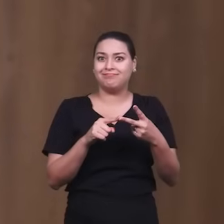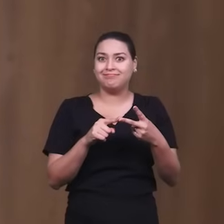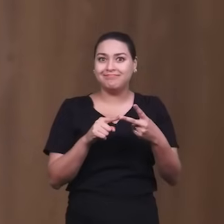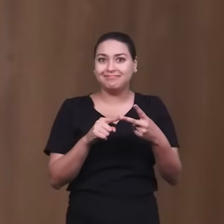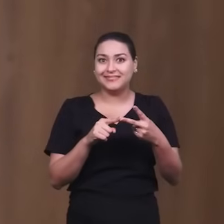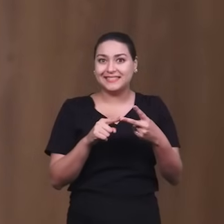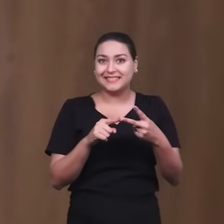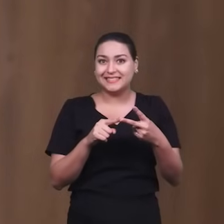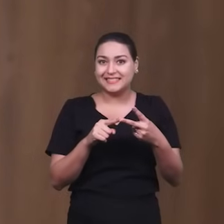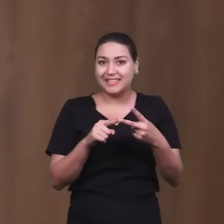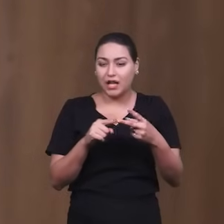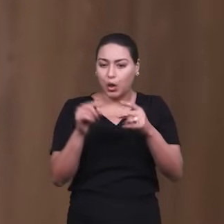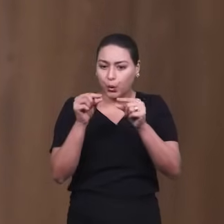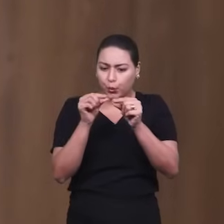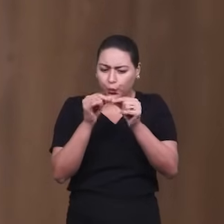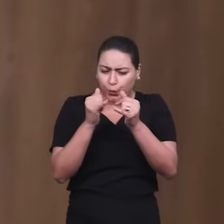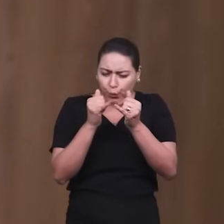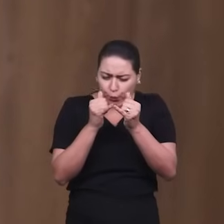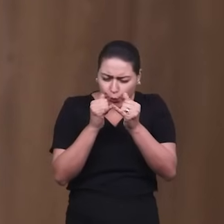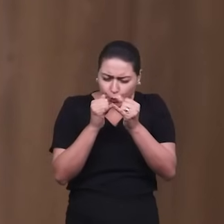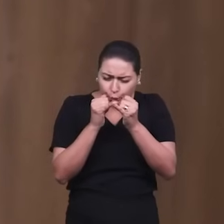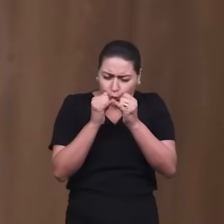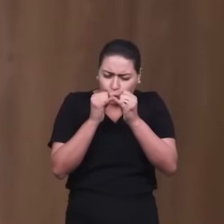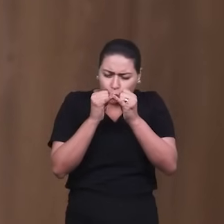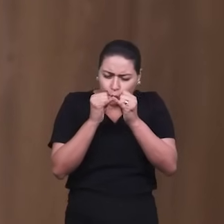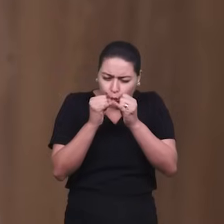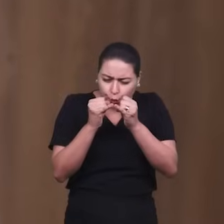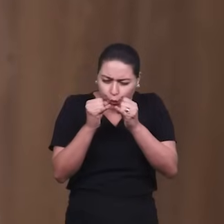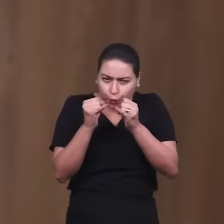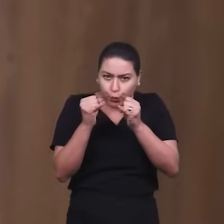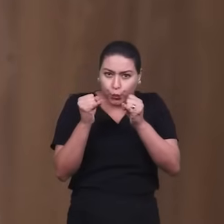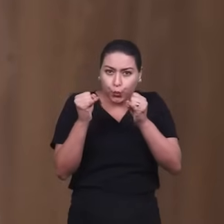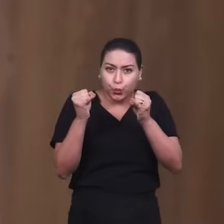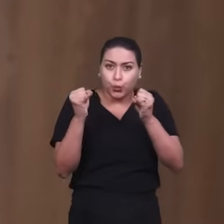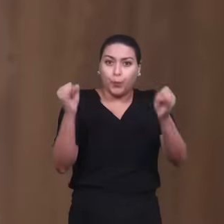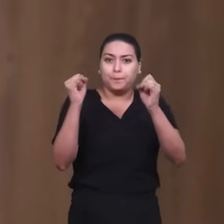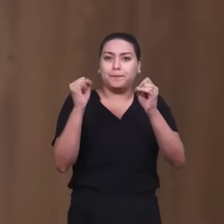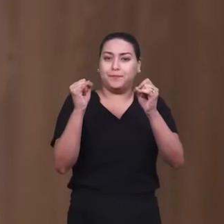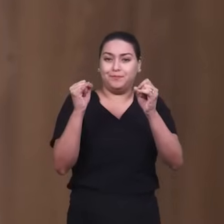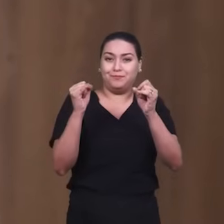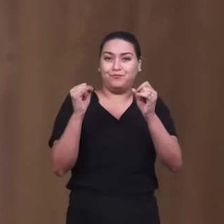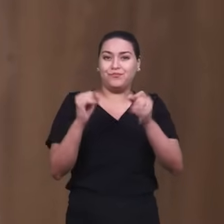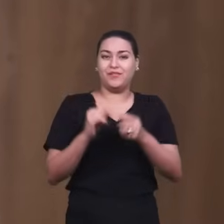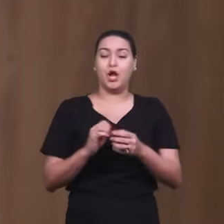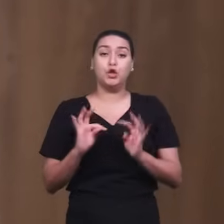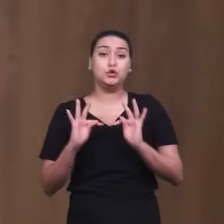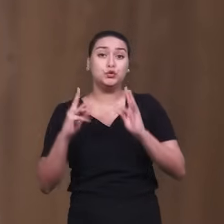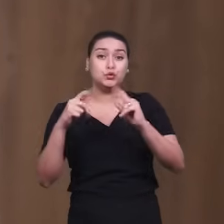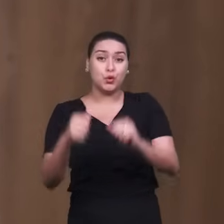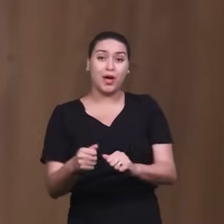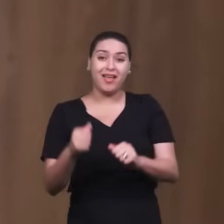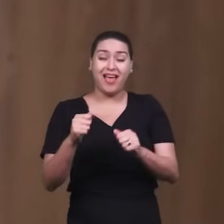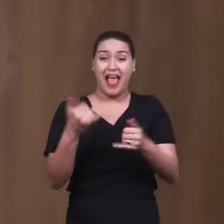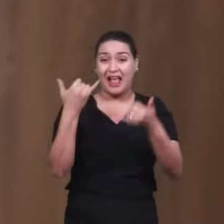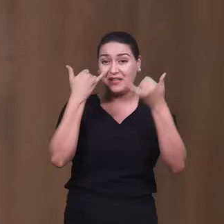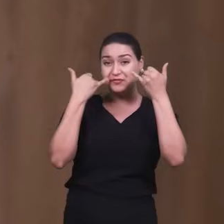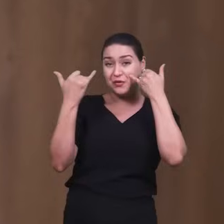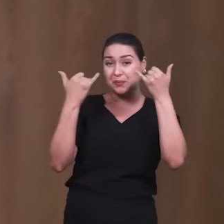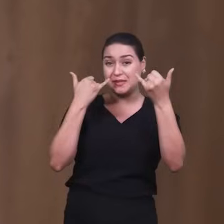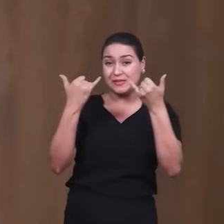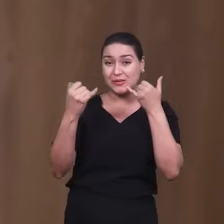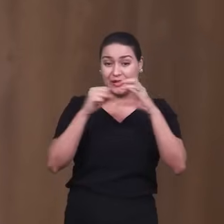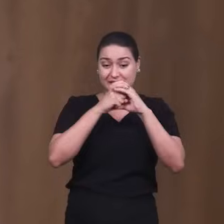deles, nós temos aí 2 nanômetros. Então, numa espessura como essa, nós vamos ter todas as